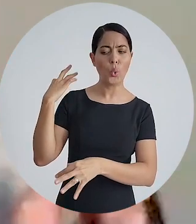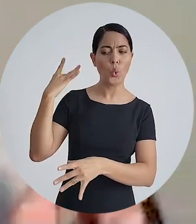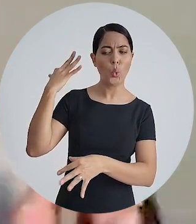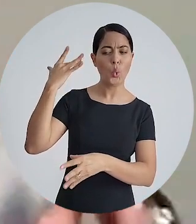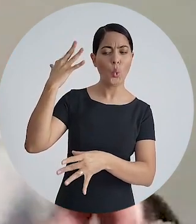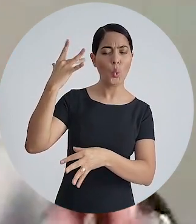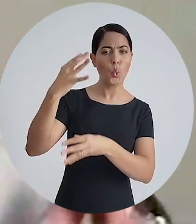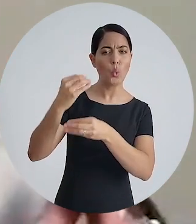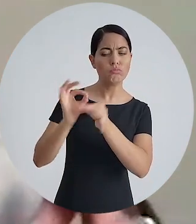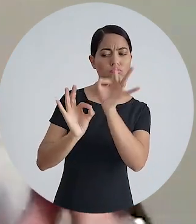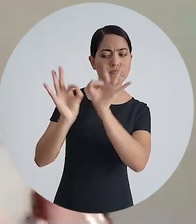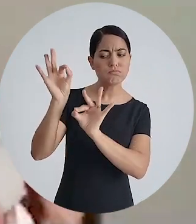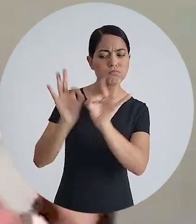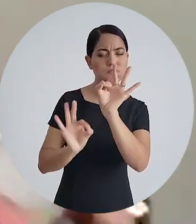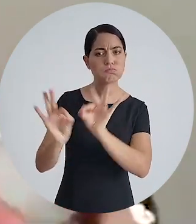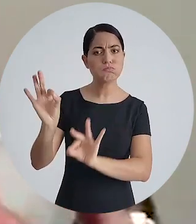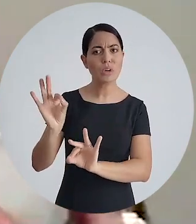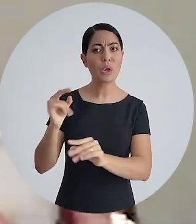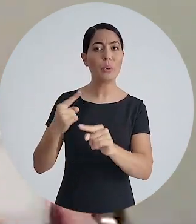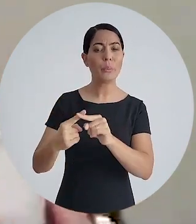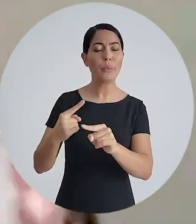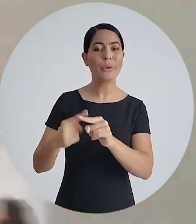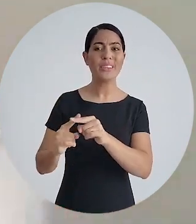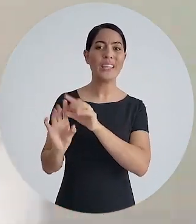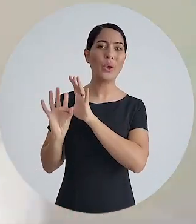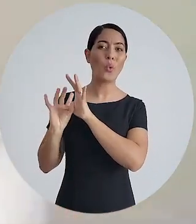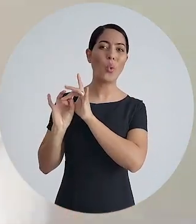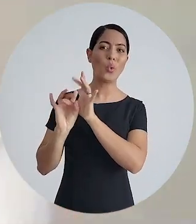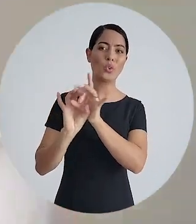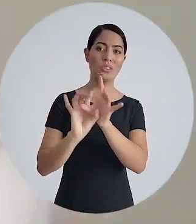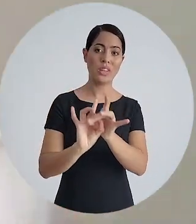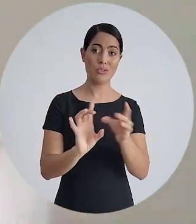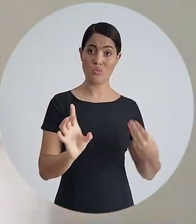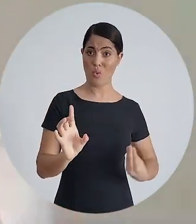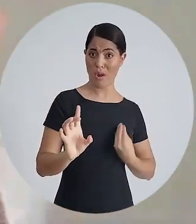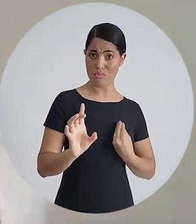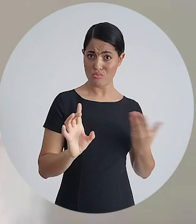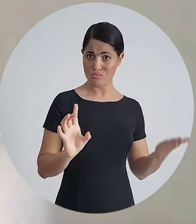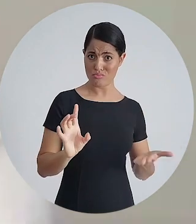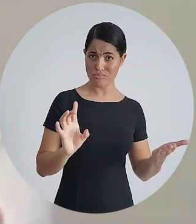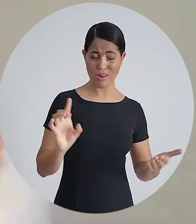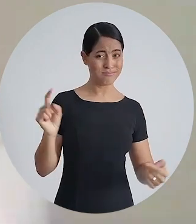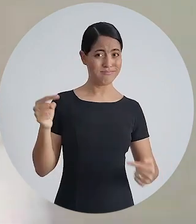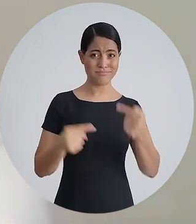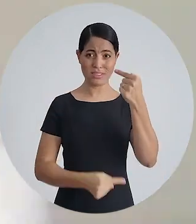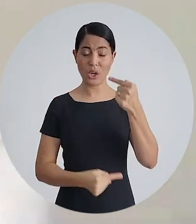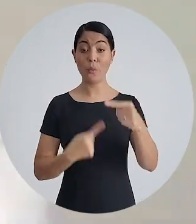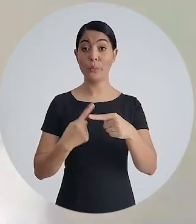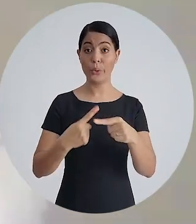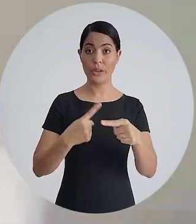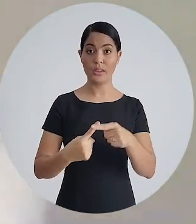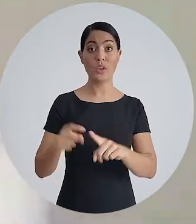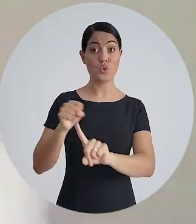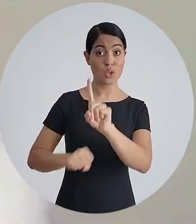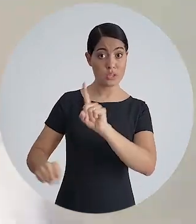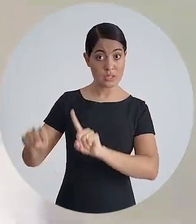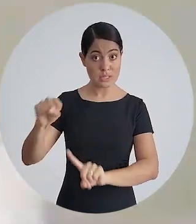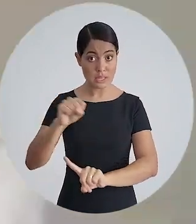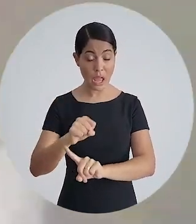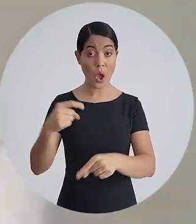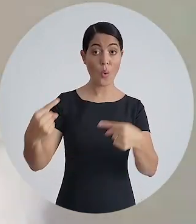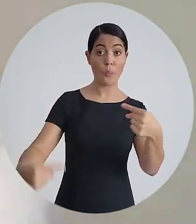normas totalmente dissociadas desse contexto atual